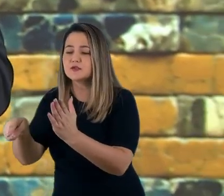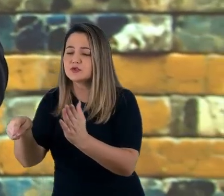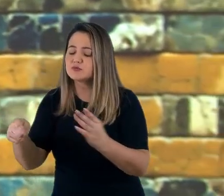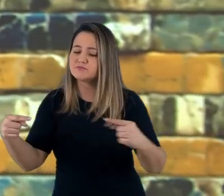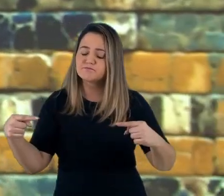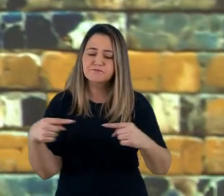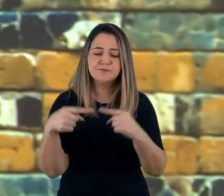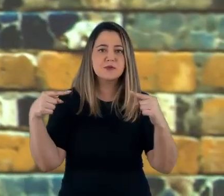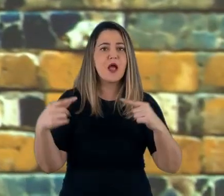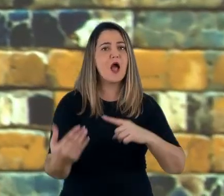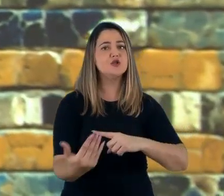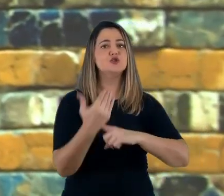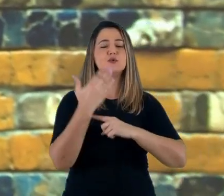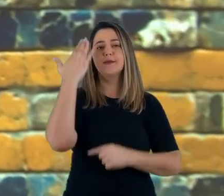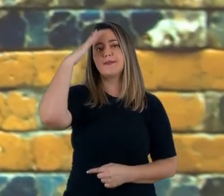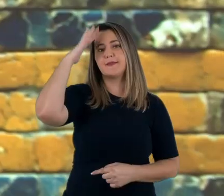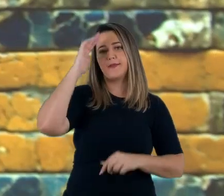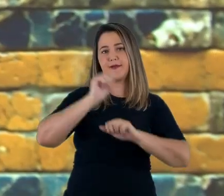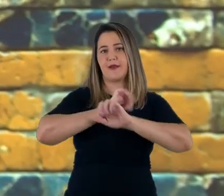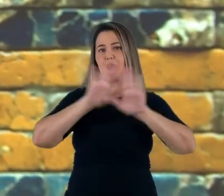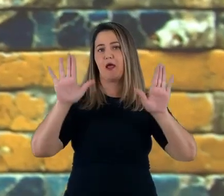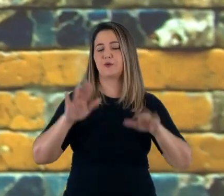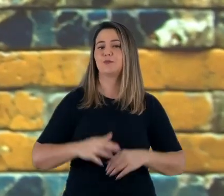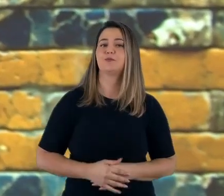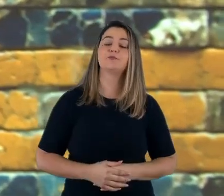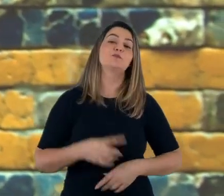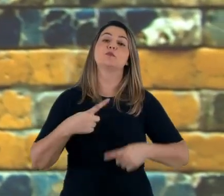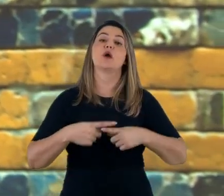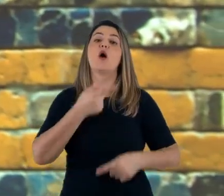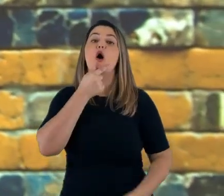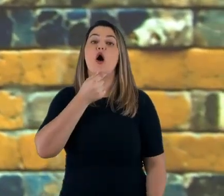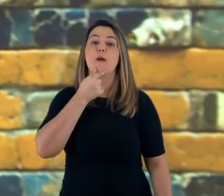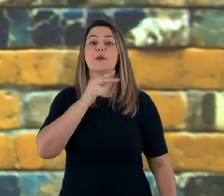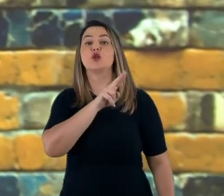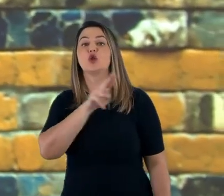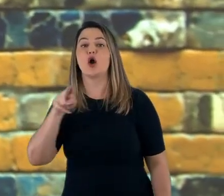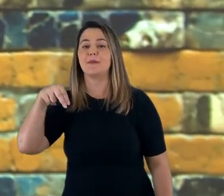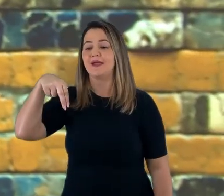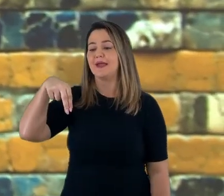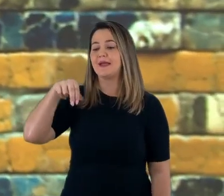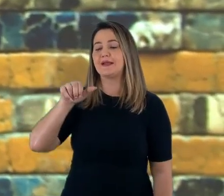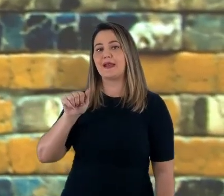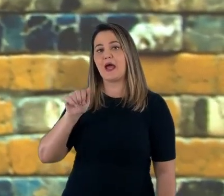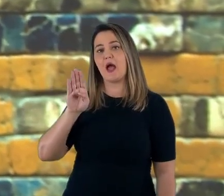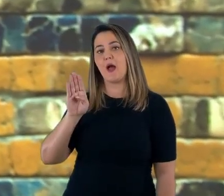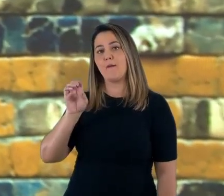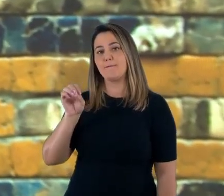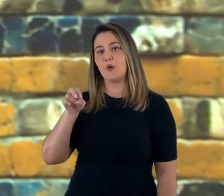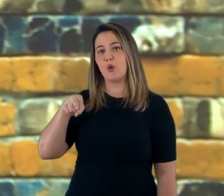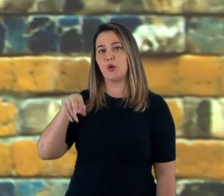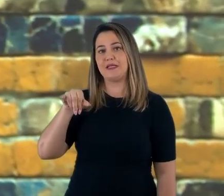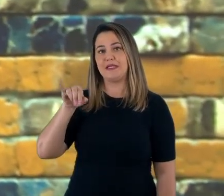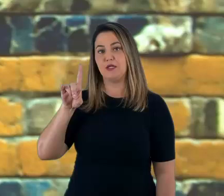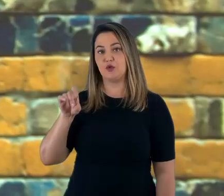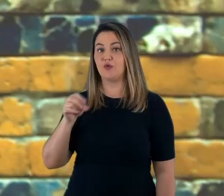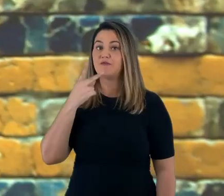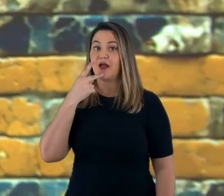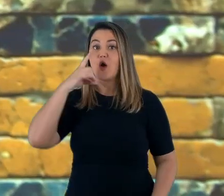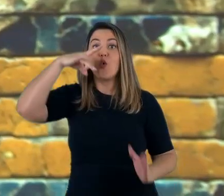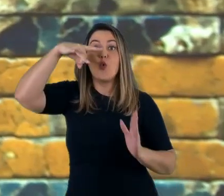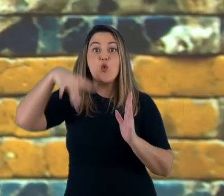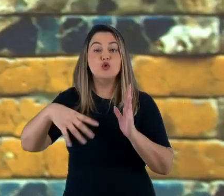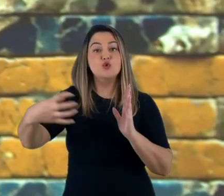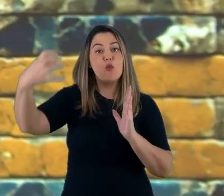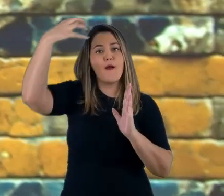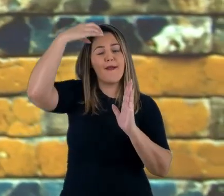quê? Eu vou explicar para você. Nabonido é apresentado como sendo o último rei da Babilônia. E Belsazar seria